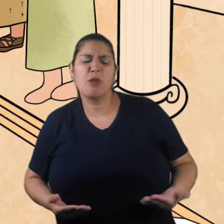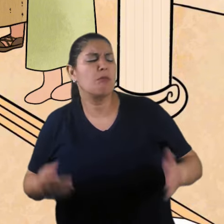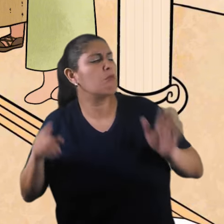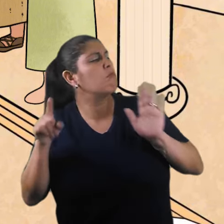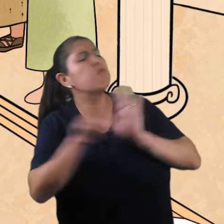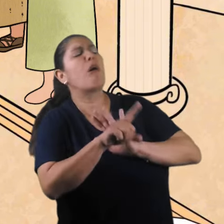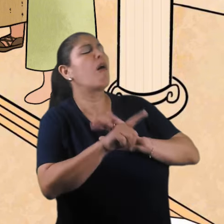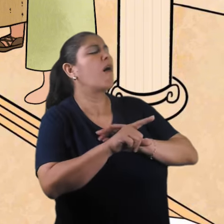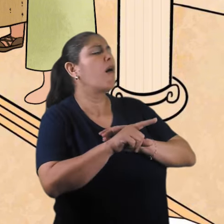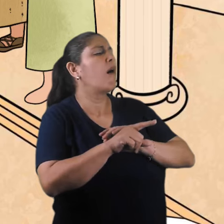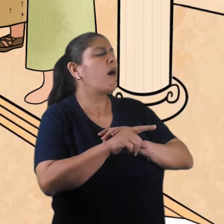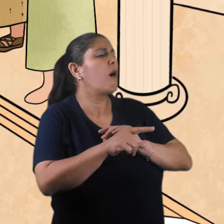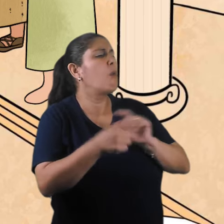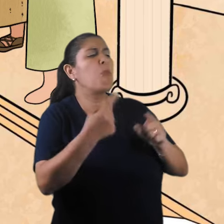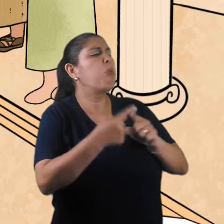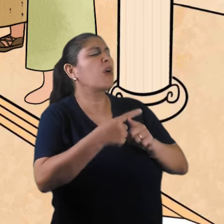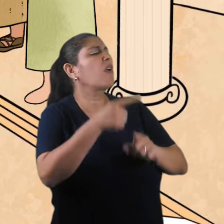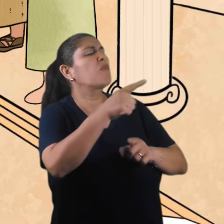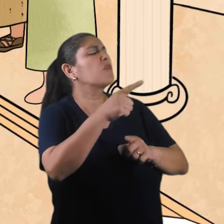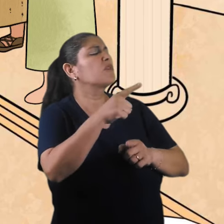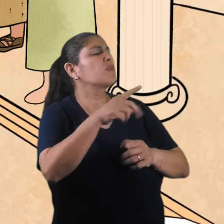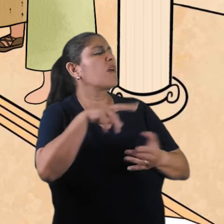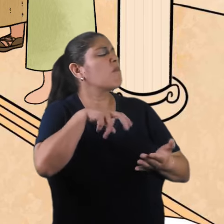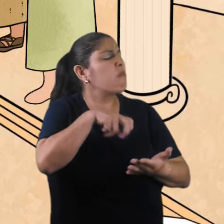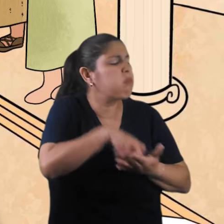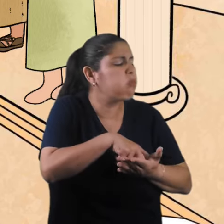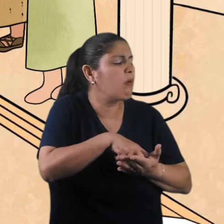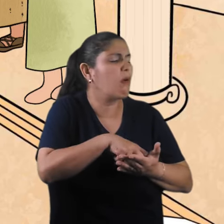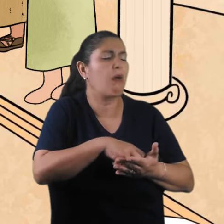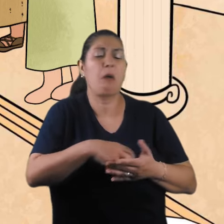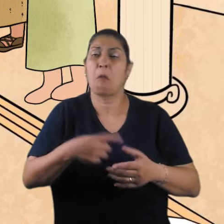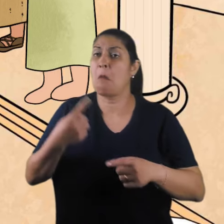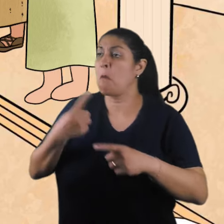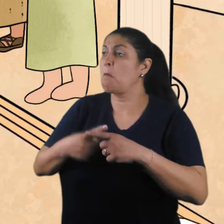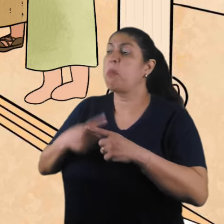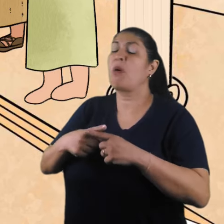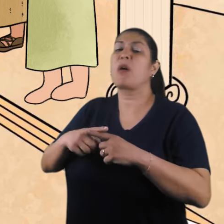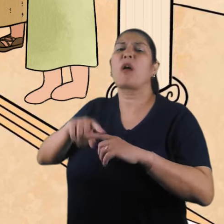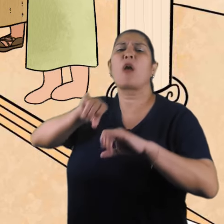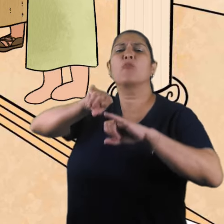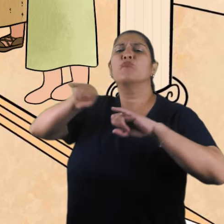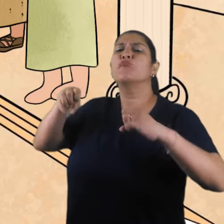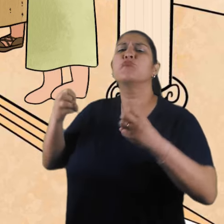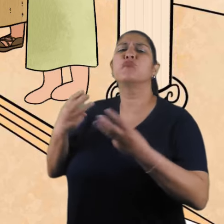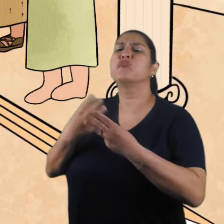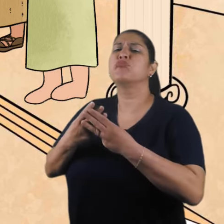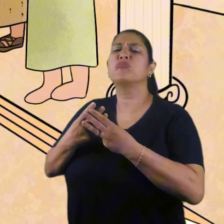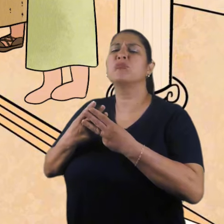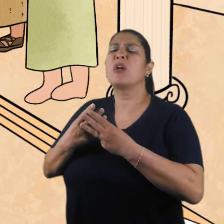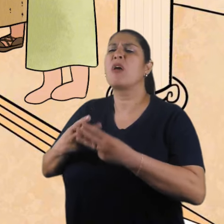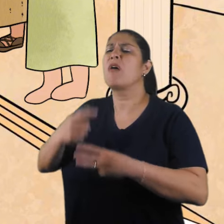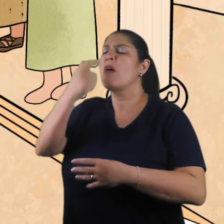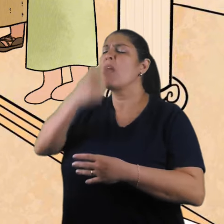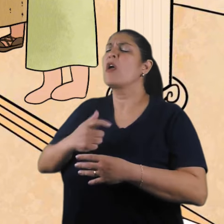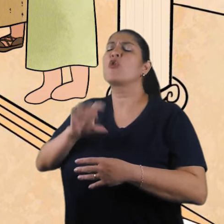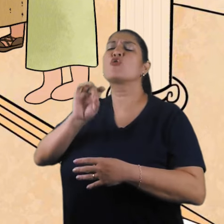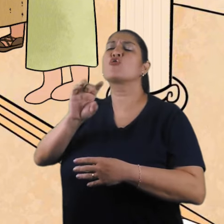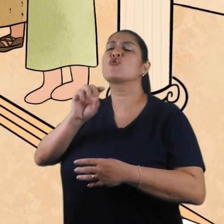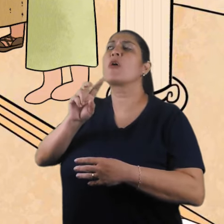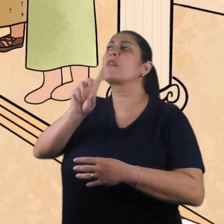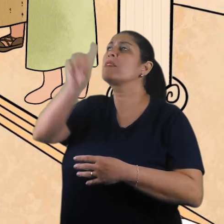Quando um dos oficiais do rei o questionou, ele disse que era judeu e se